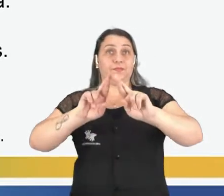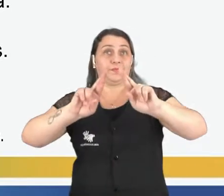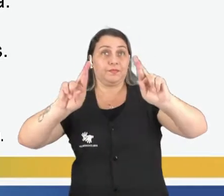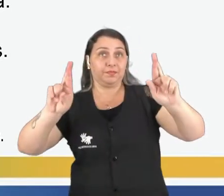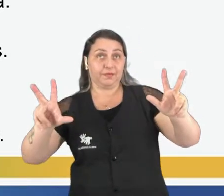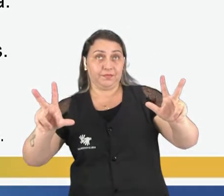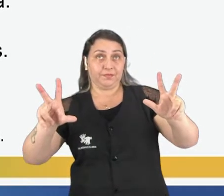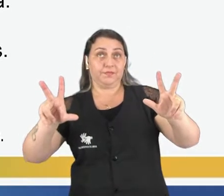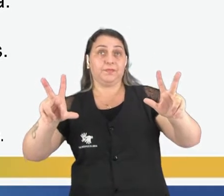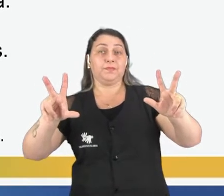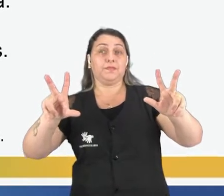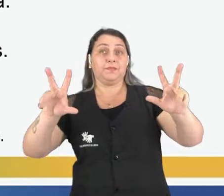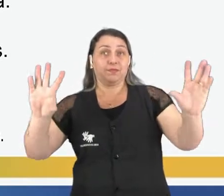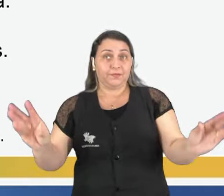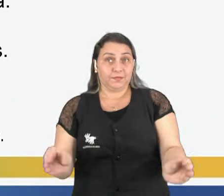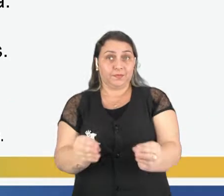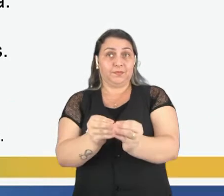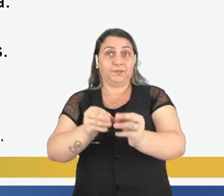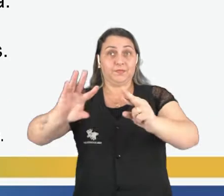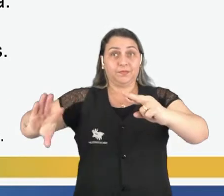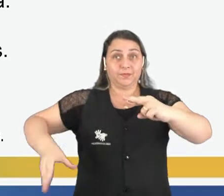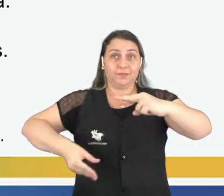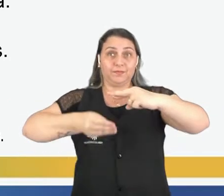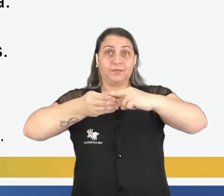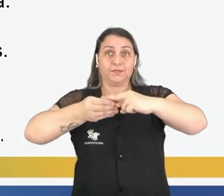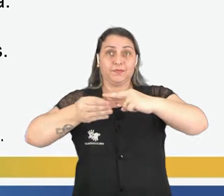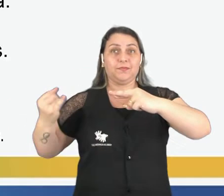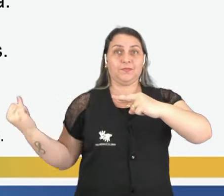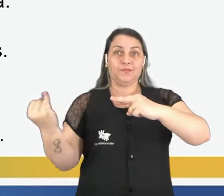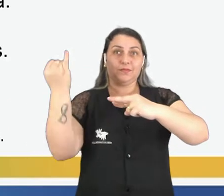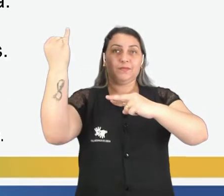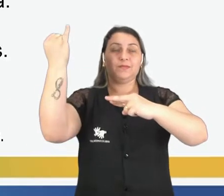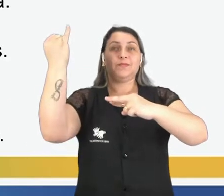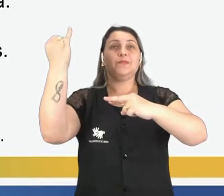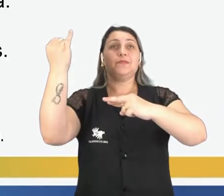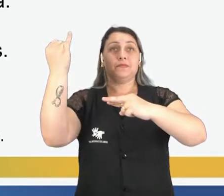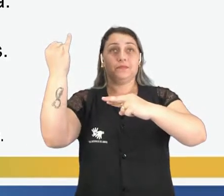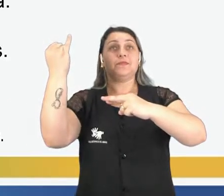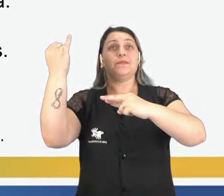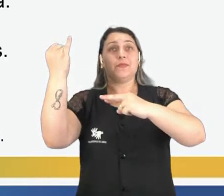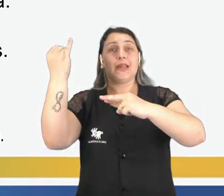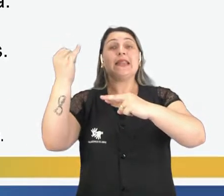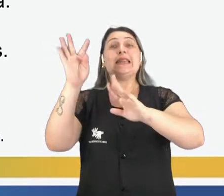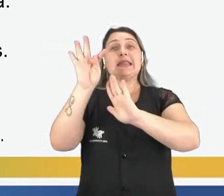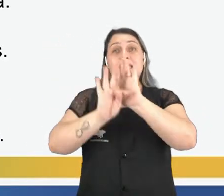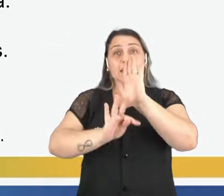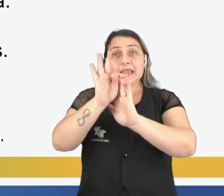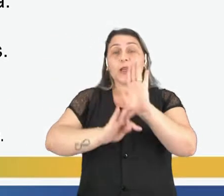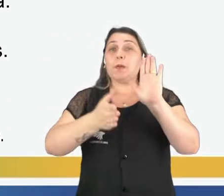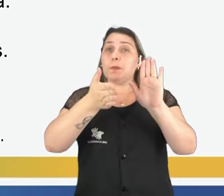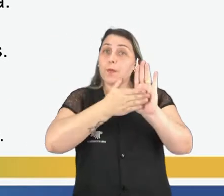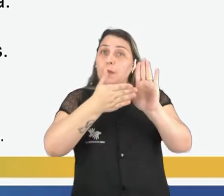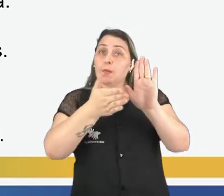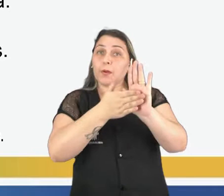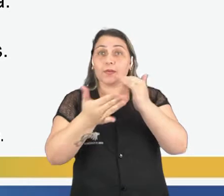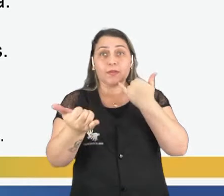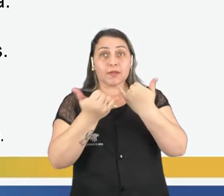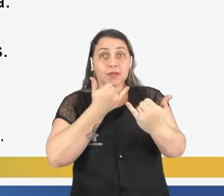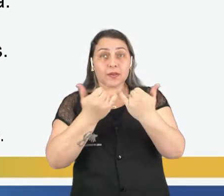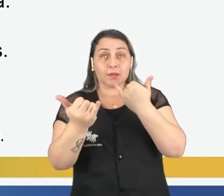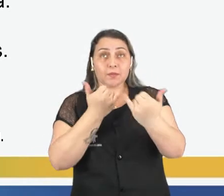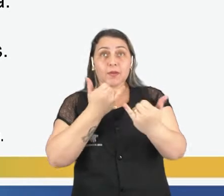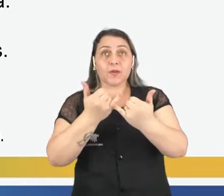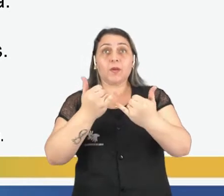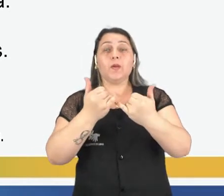Diferença entre resumo e resenha. Olha só, muito importante isso. Por mais que sejam textos com propósito muito parecidos,